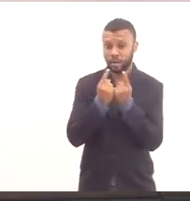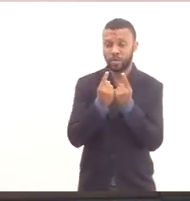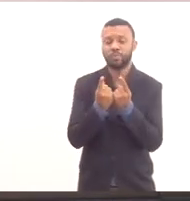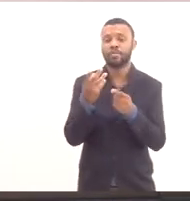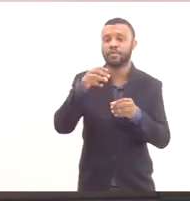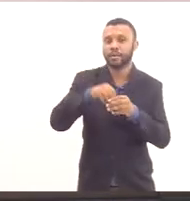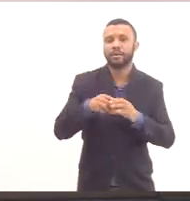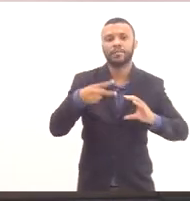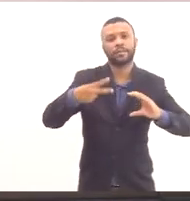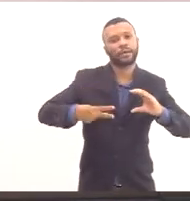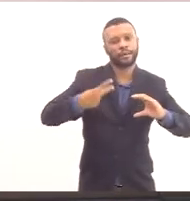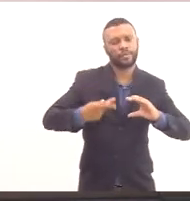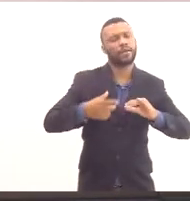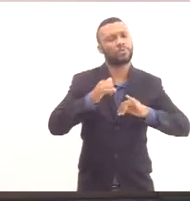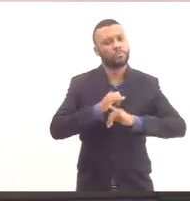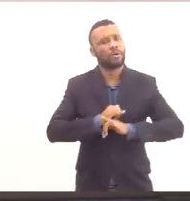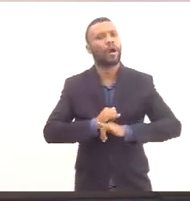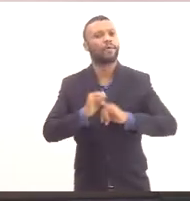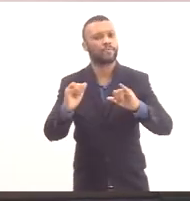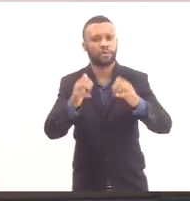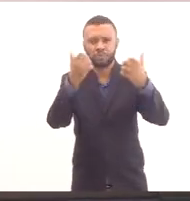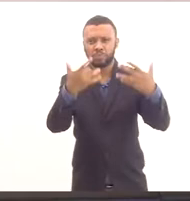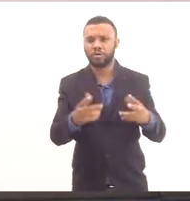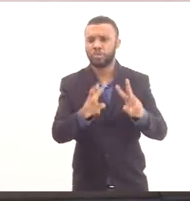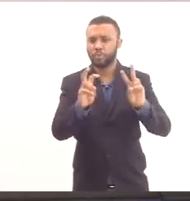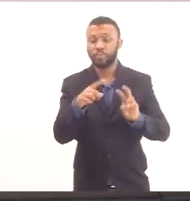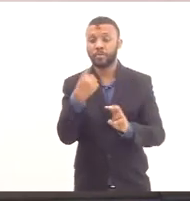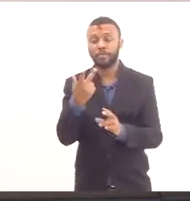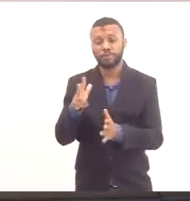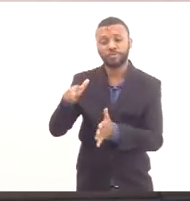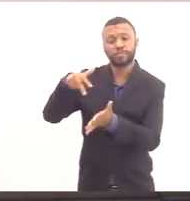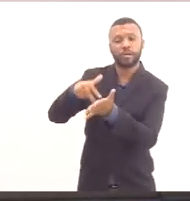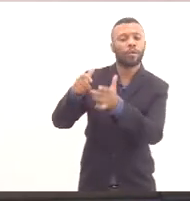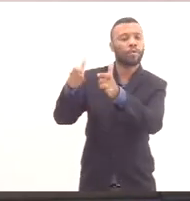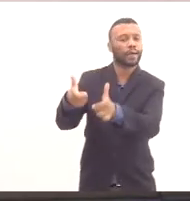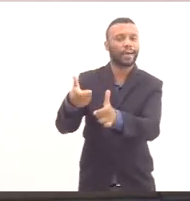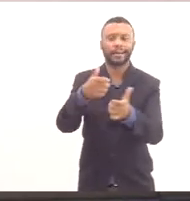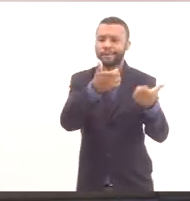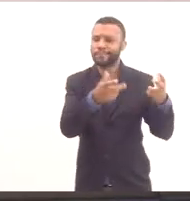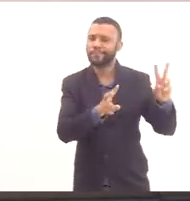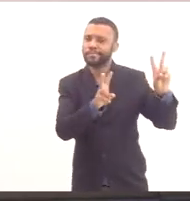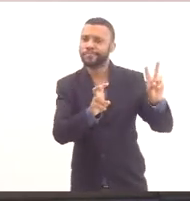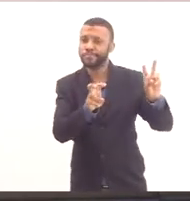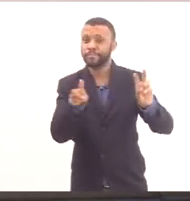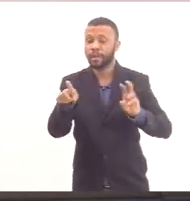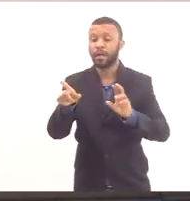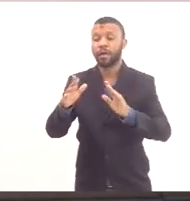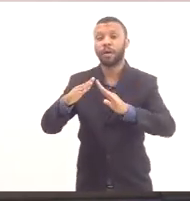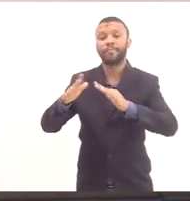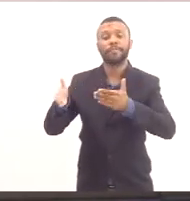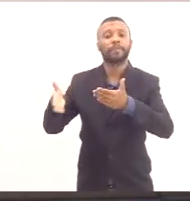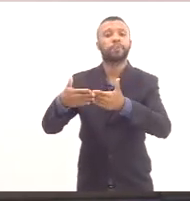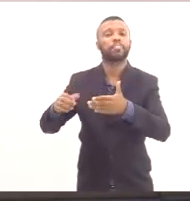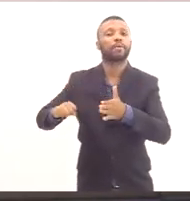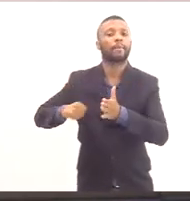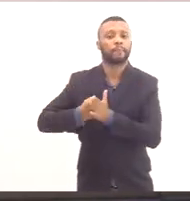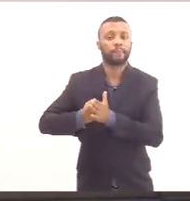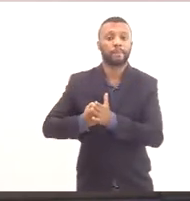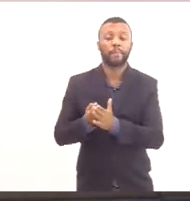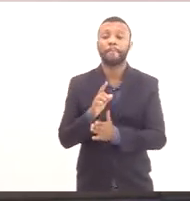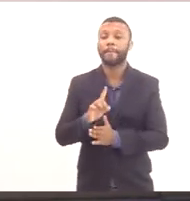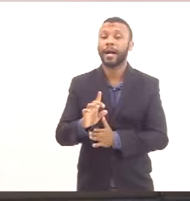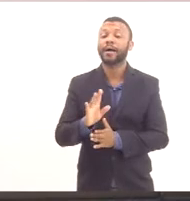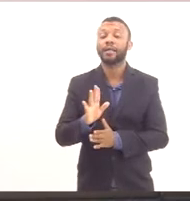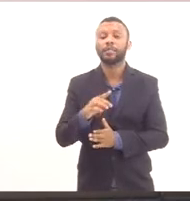nós fomos até o local do imóvel e referência e o mesmo com trava se trancado mas nós